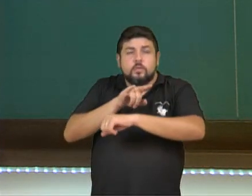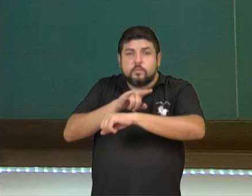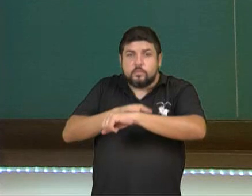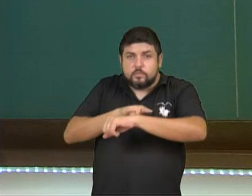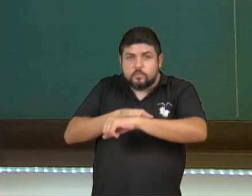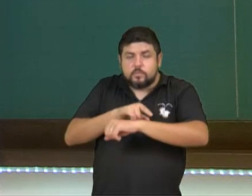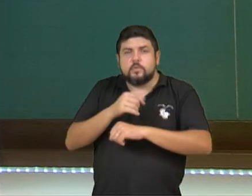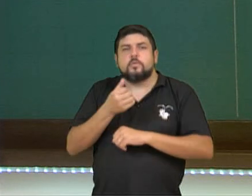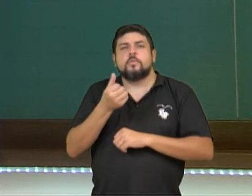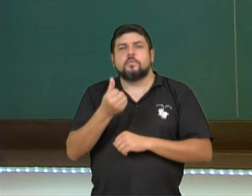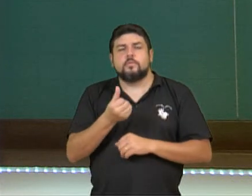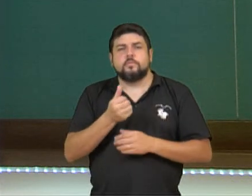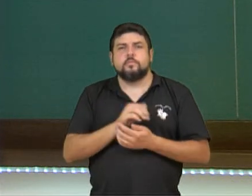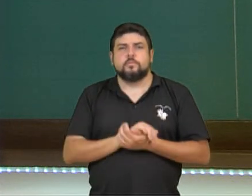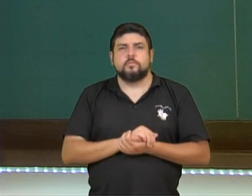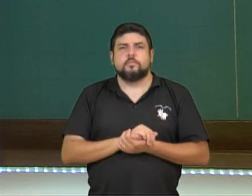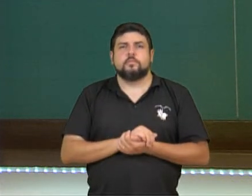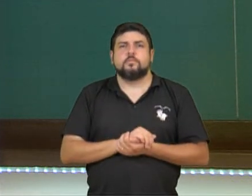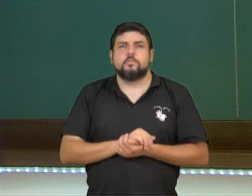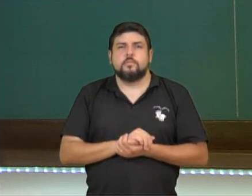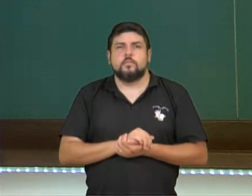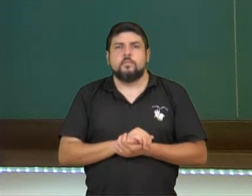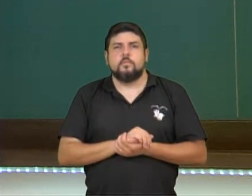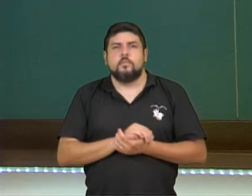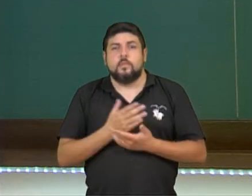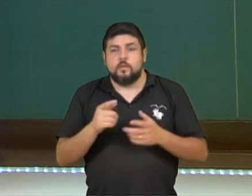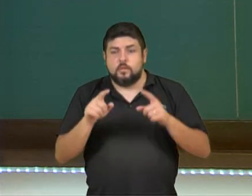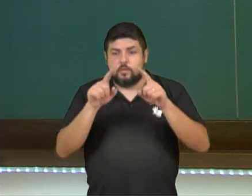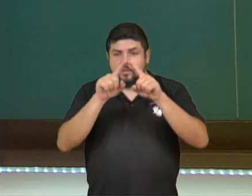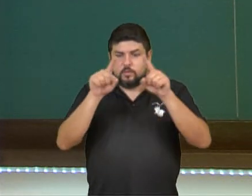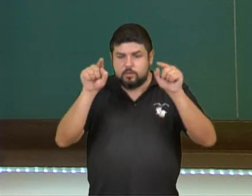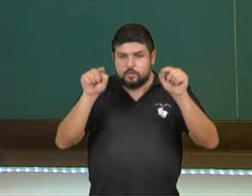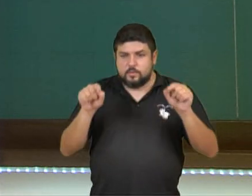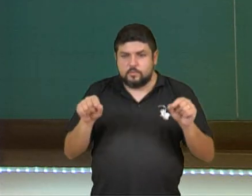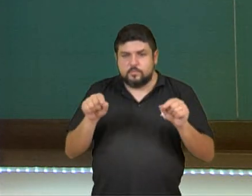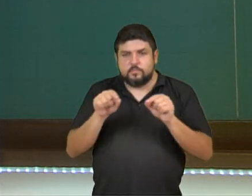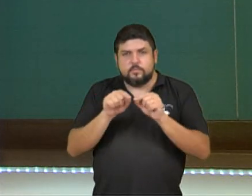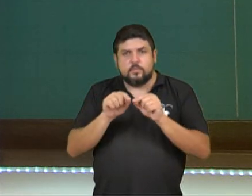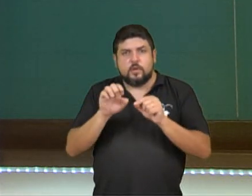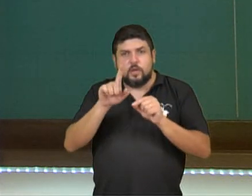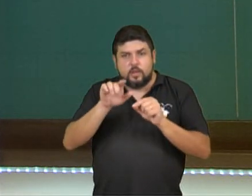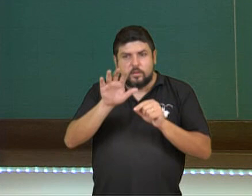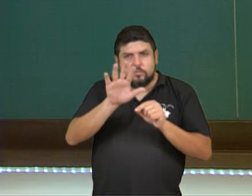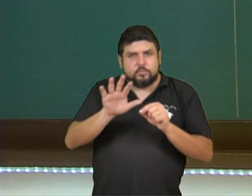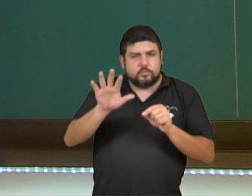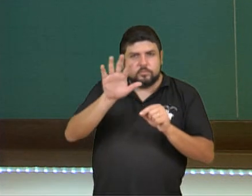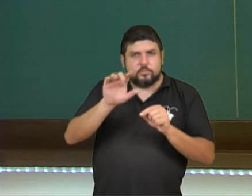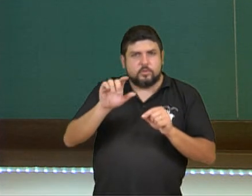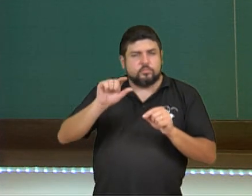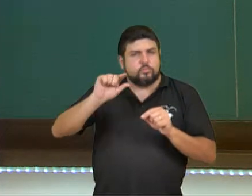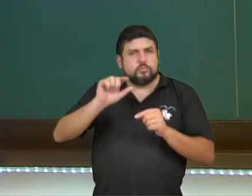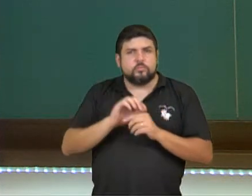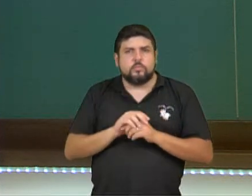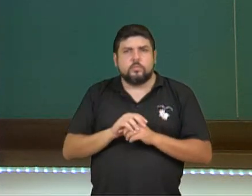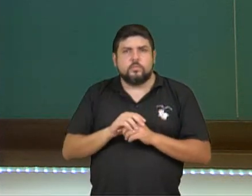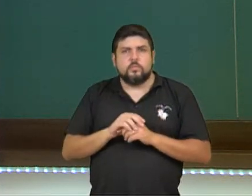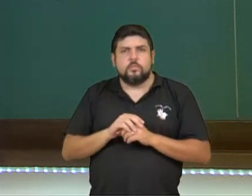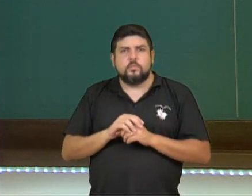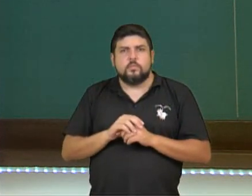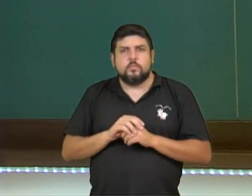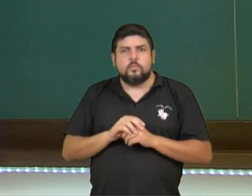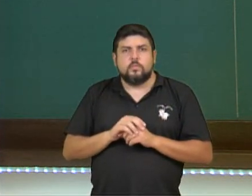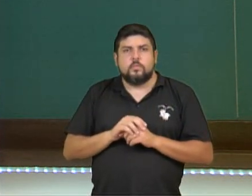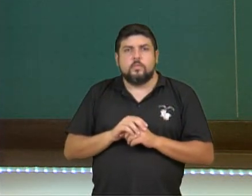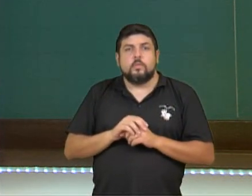e 6, tá bom? Então, a área da sala de reuniões é um pedaço lá dentro. Eu sei calcular ele se eu tivesse a medida do